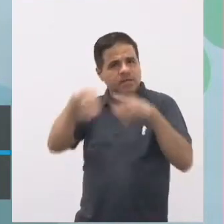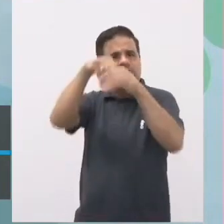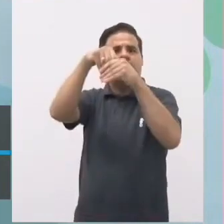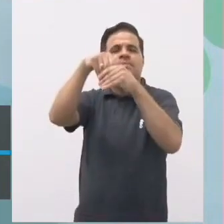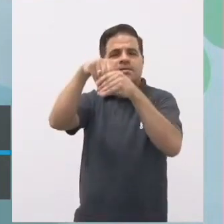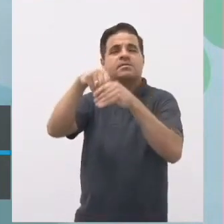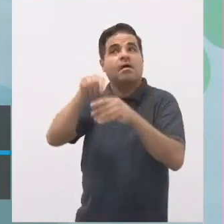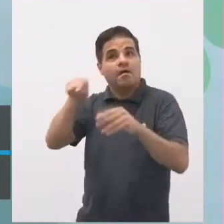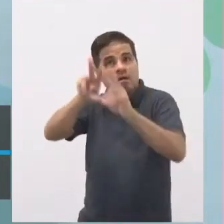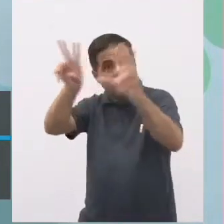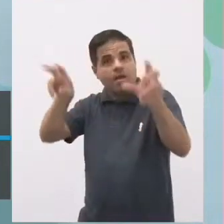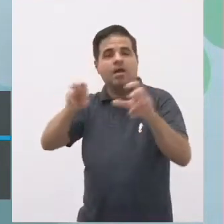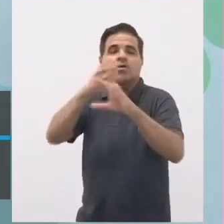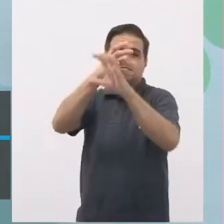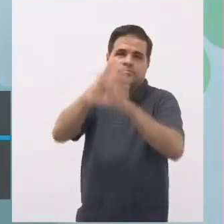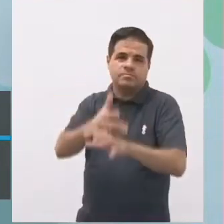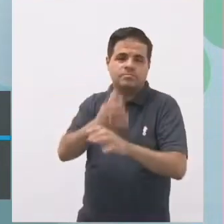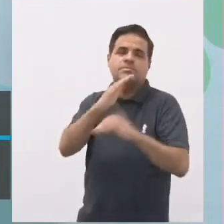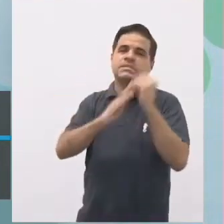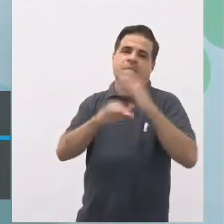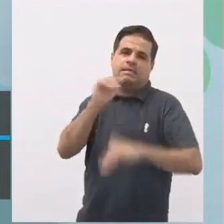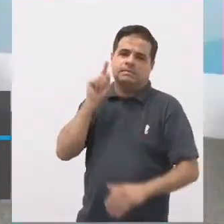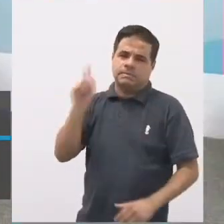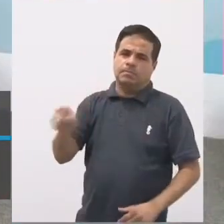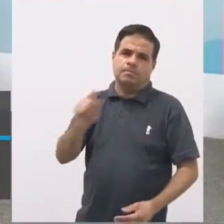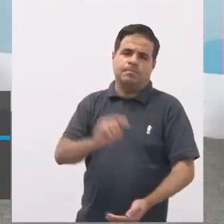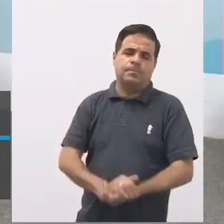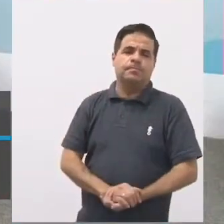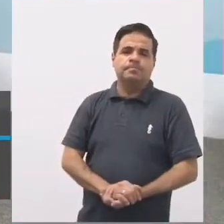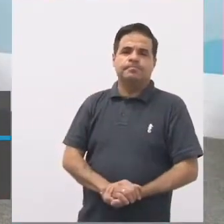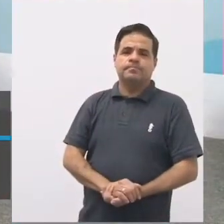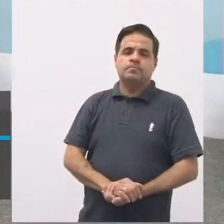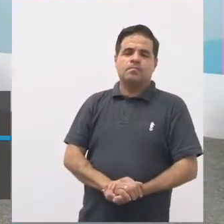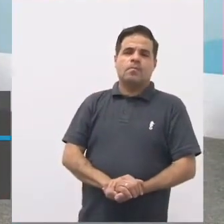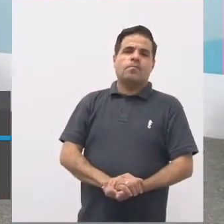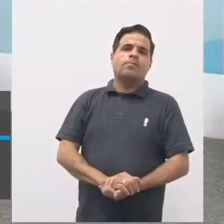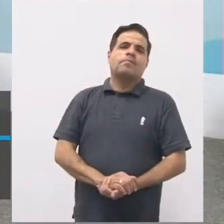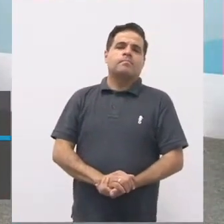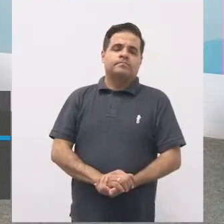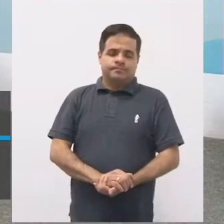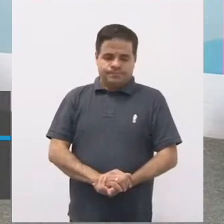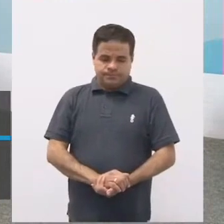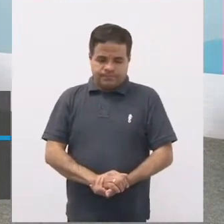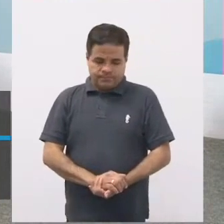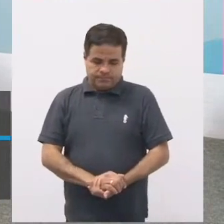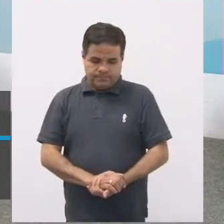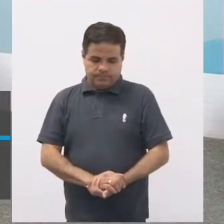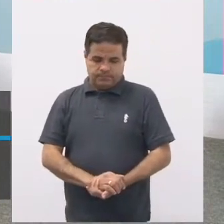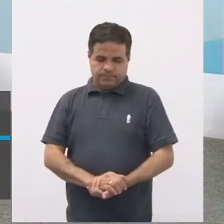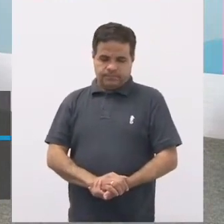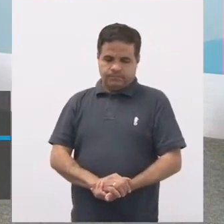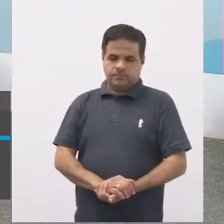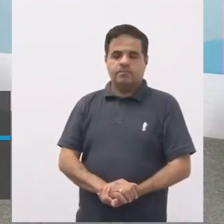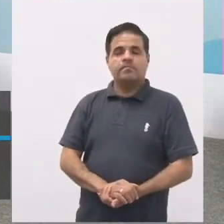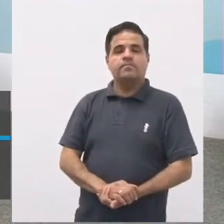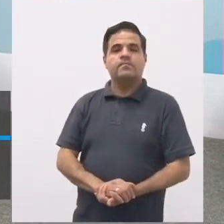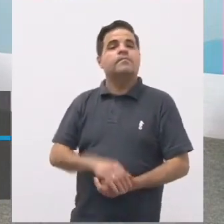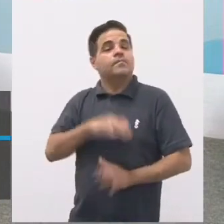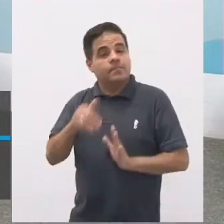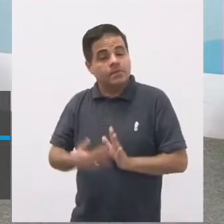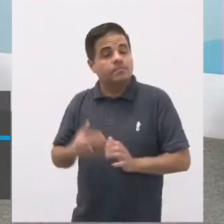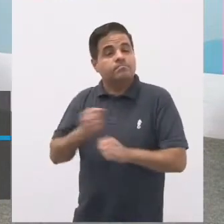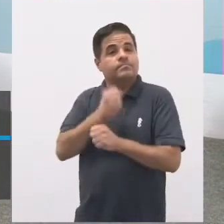implementação, nesse caso, do currículo em ação. Tá? Em consonância, Marcelo, com tudo isso que a gente falou aqui da